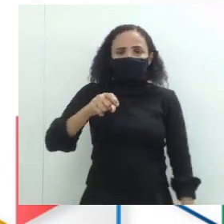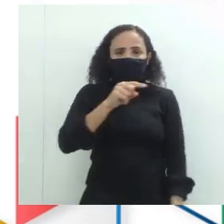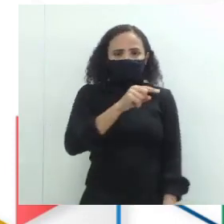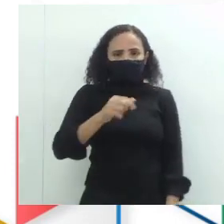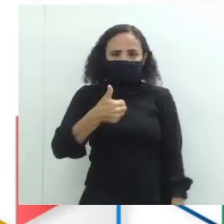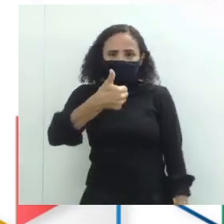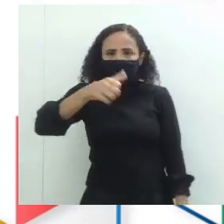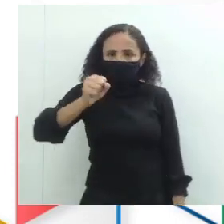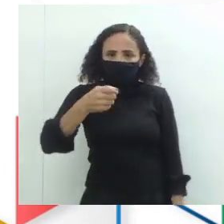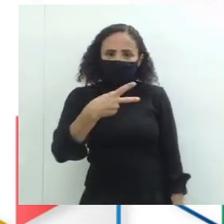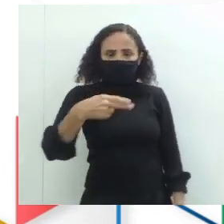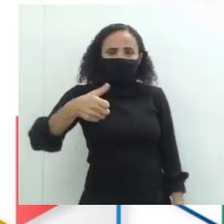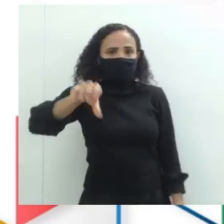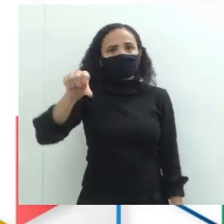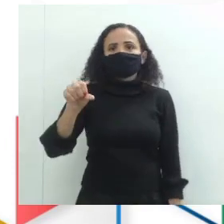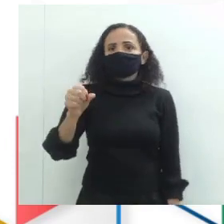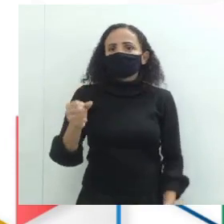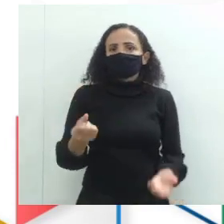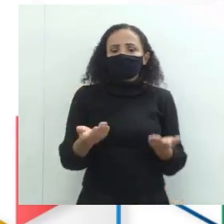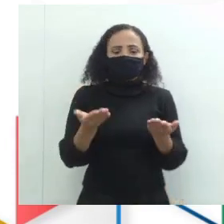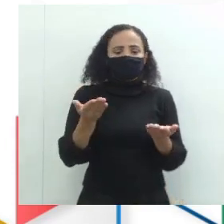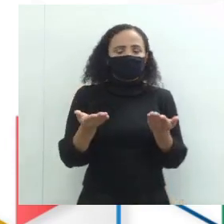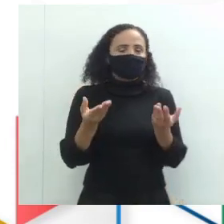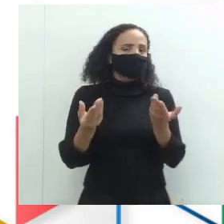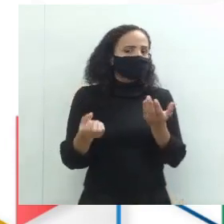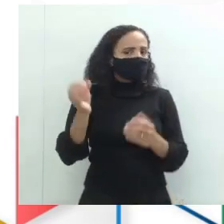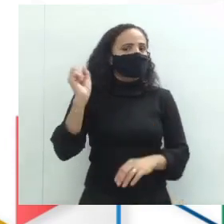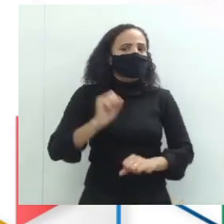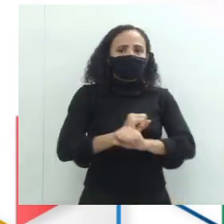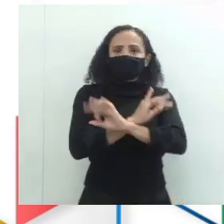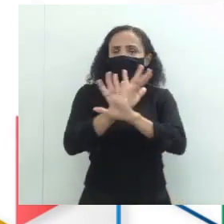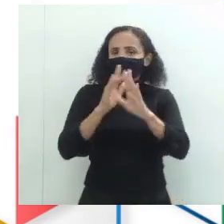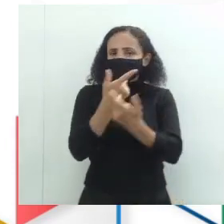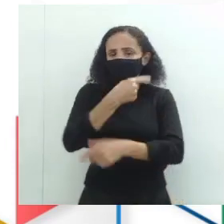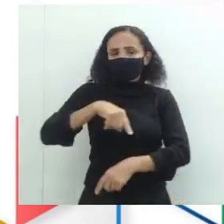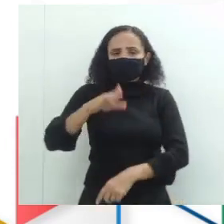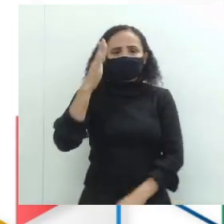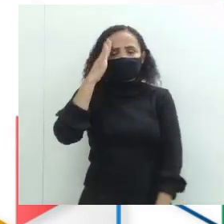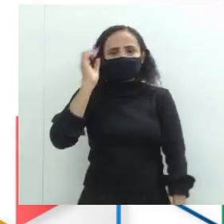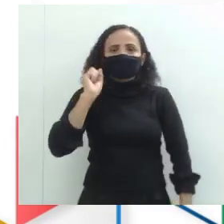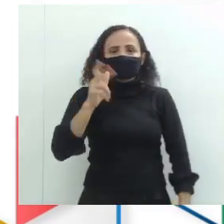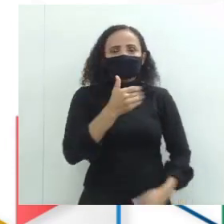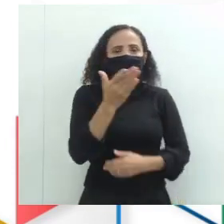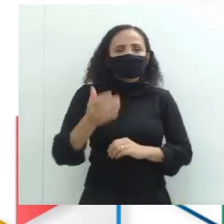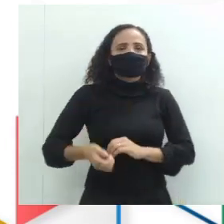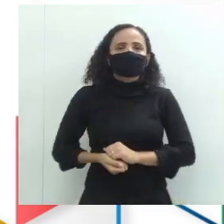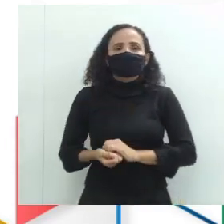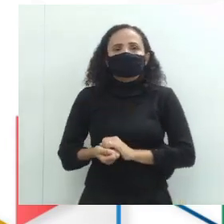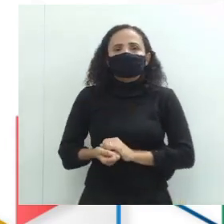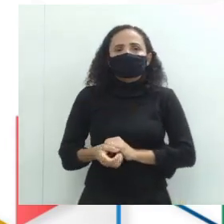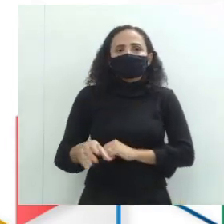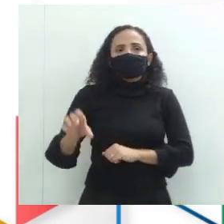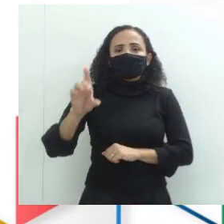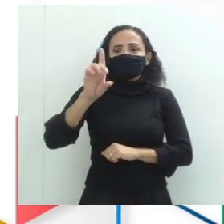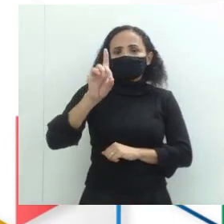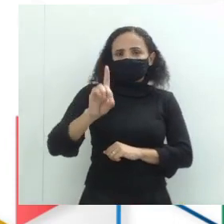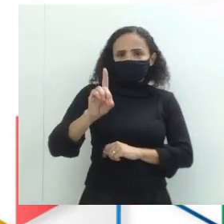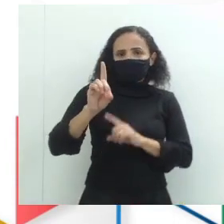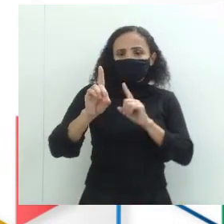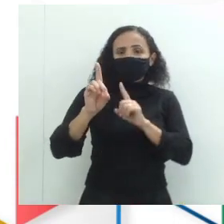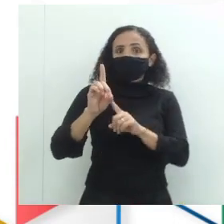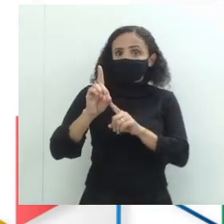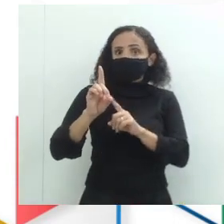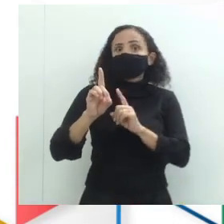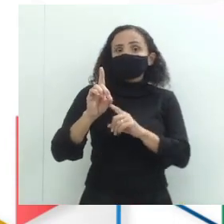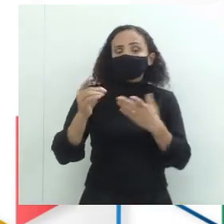x igual a 9. São equivalentes. Claramente aí são equivalentes. Tá bom? Item D. Vamos para o último